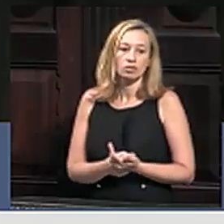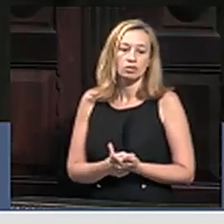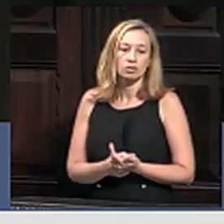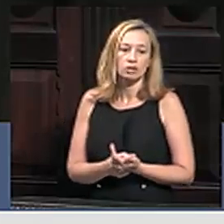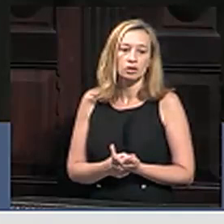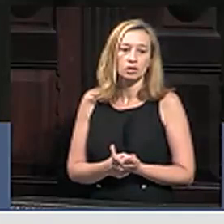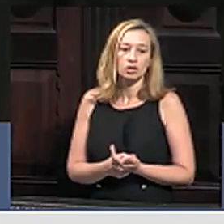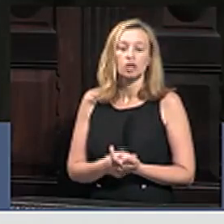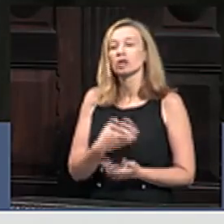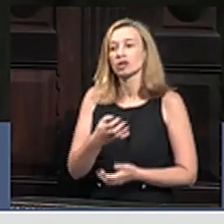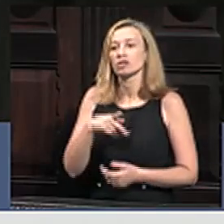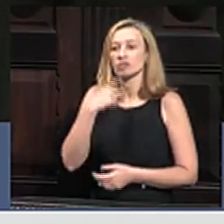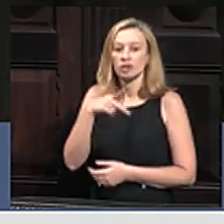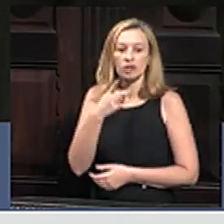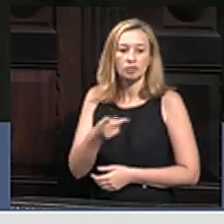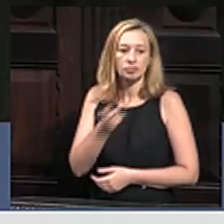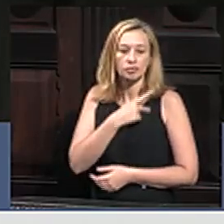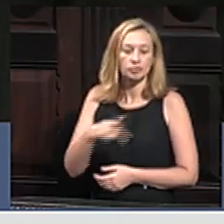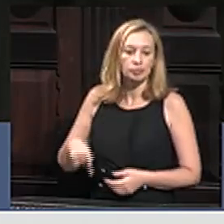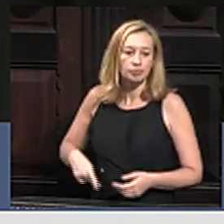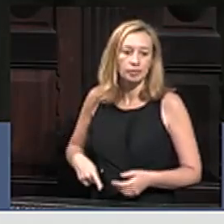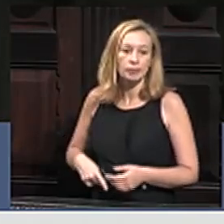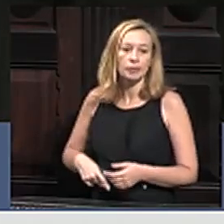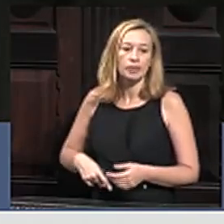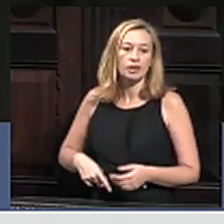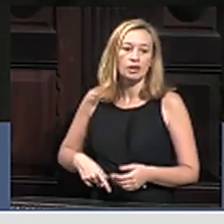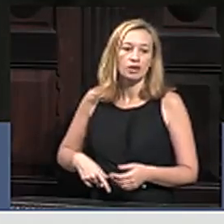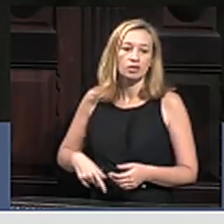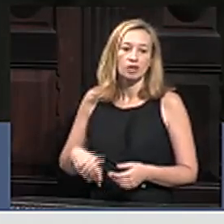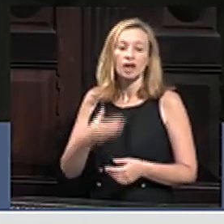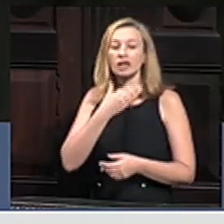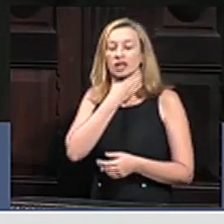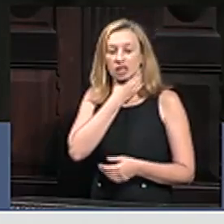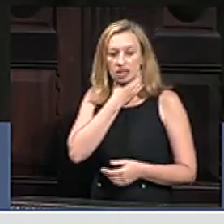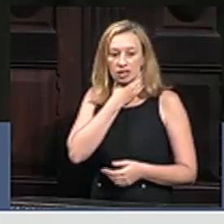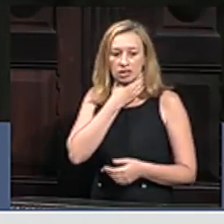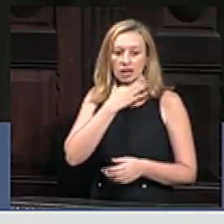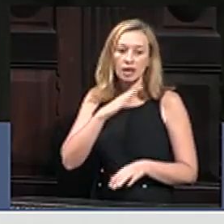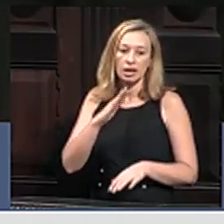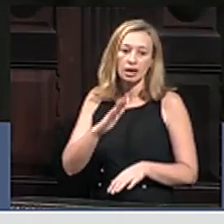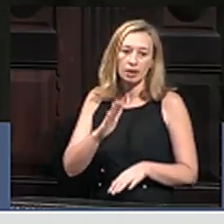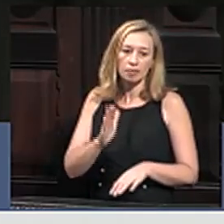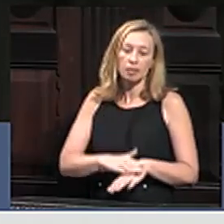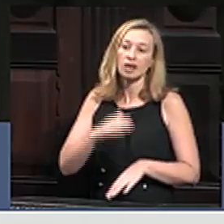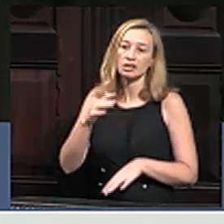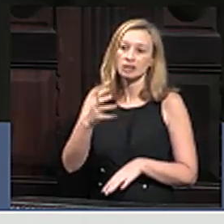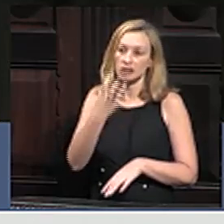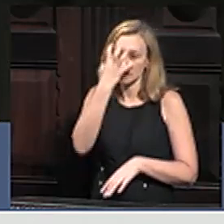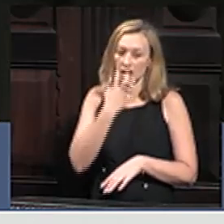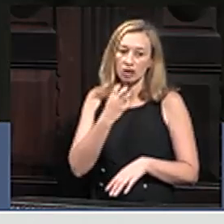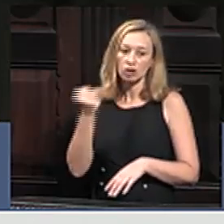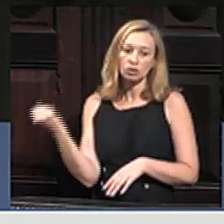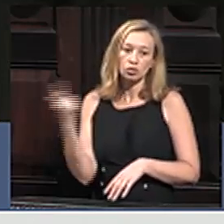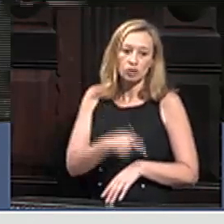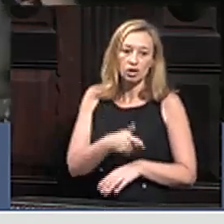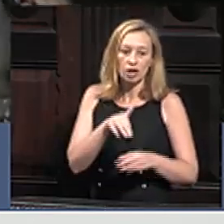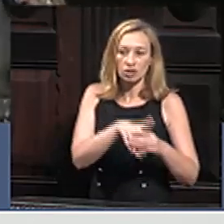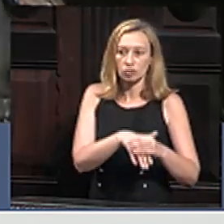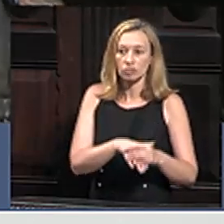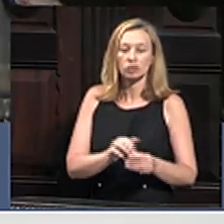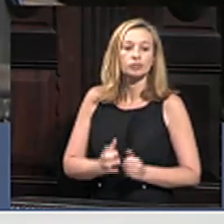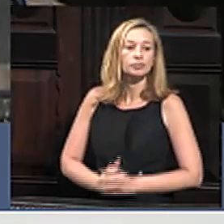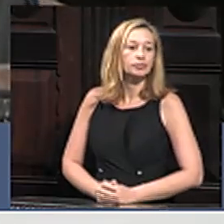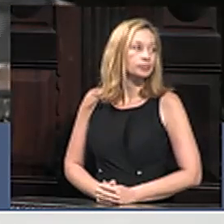porque a crise dessa vez é muito mais grave do que as outras. Com Muito certeza, obrigada.